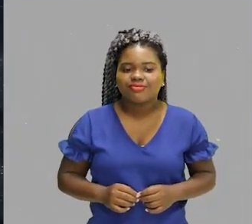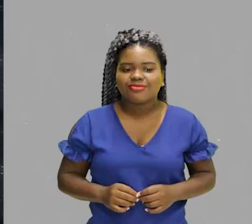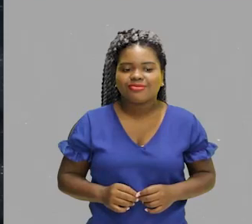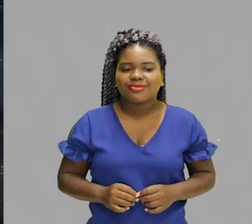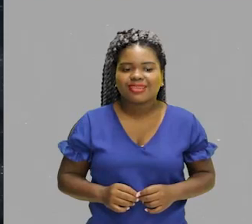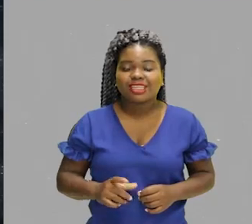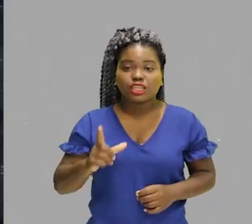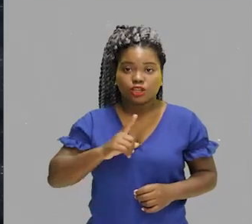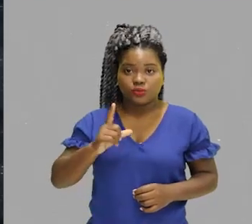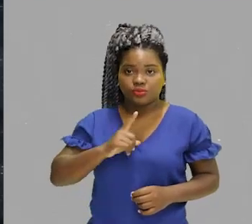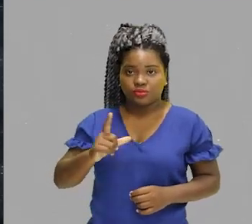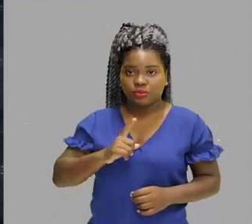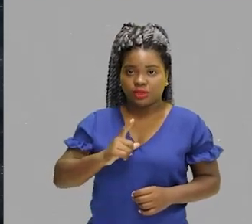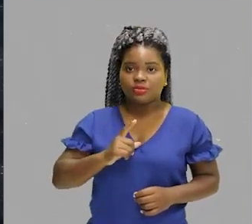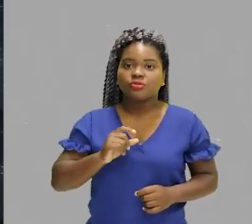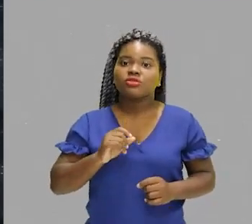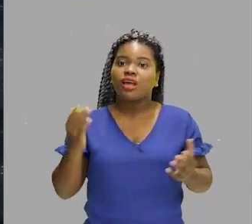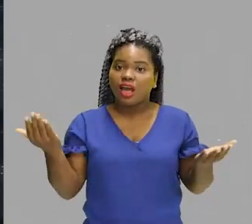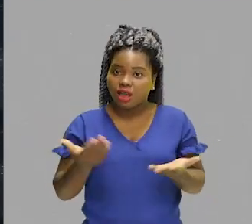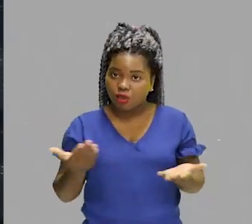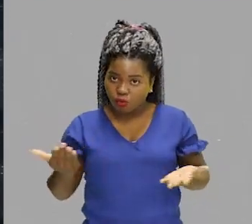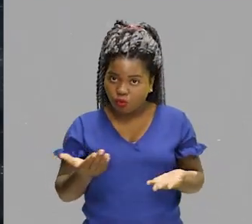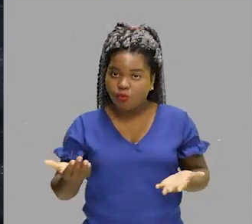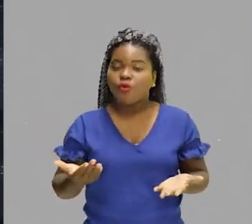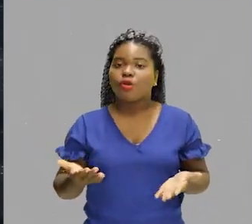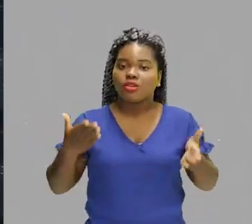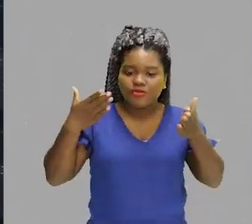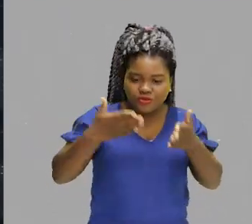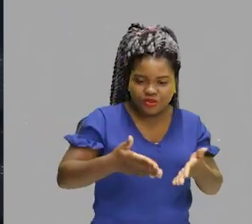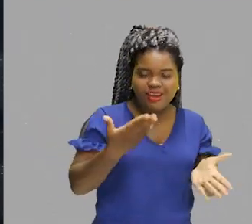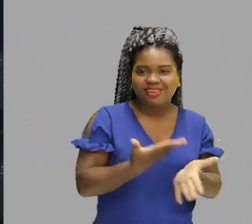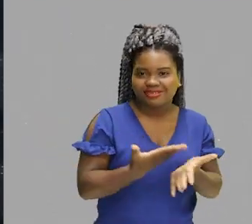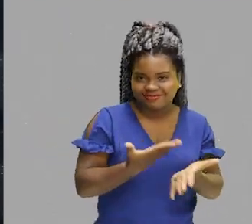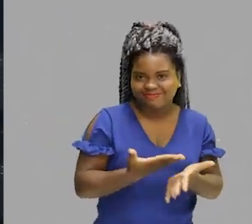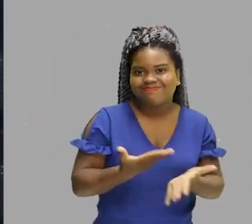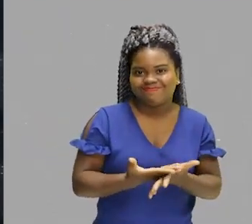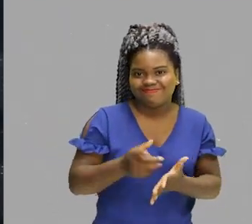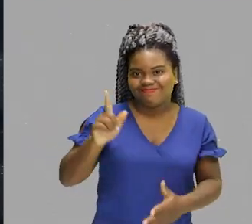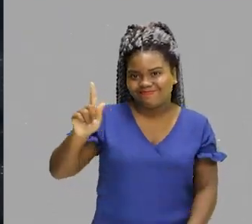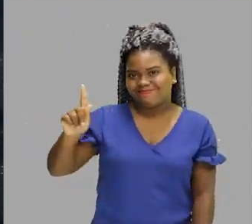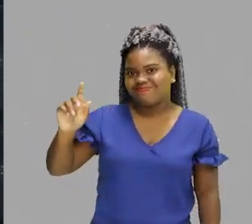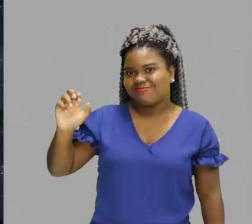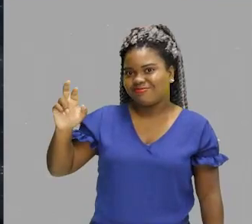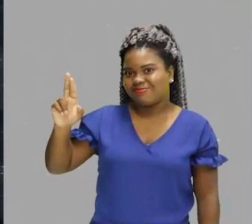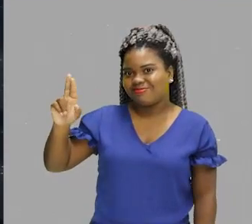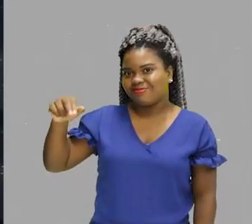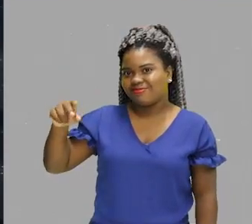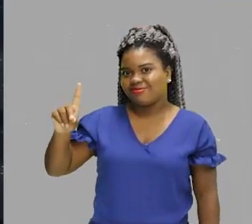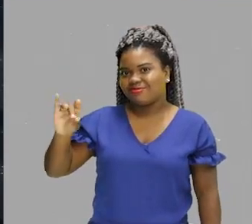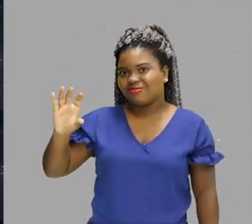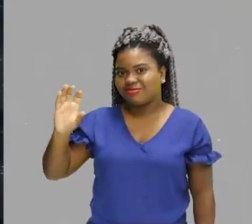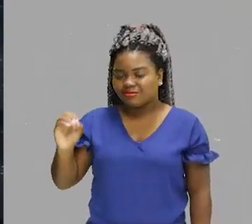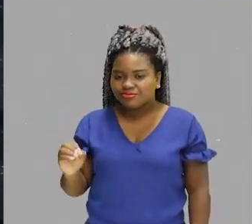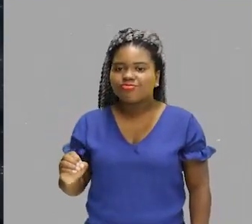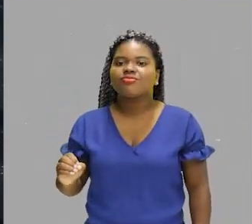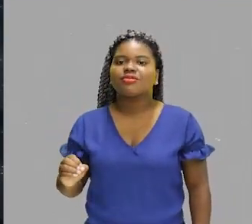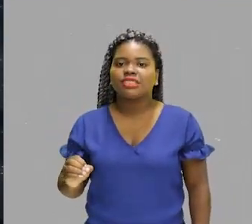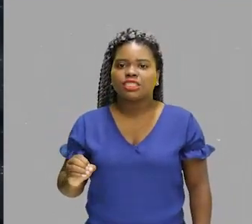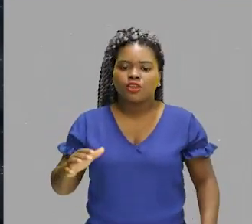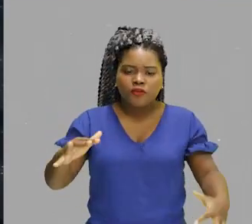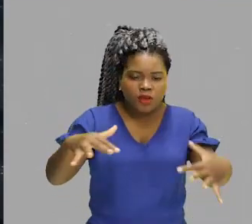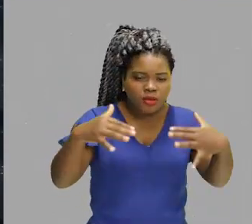As locuções de gerúndio. Esse é o nosso foco da nossa aula de hoje, tá, gente? Então, vamos, a partir de agora, ter uma